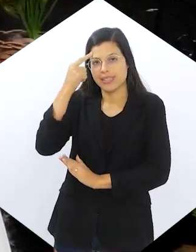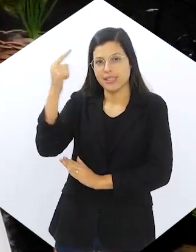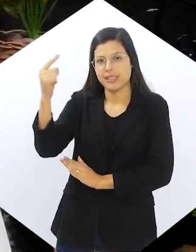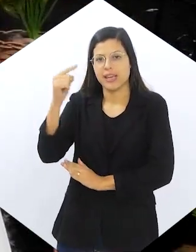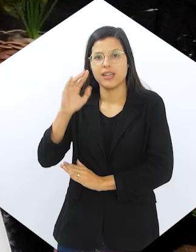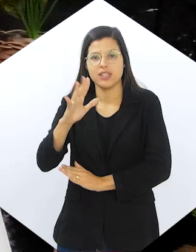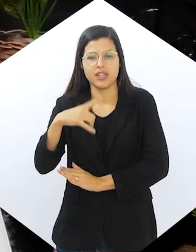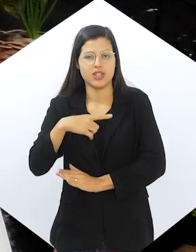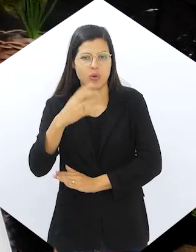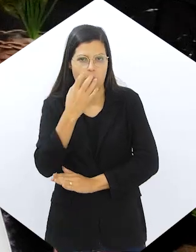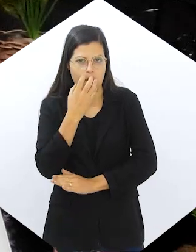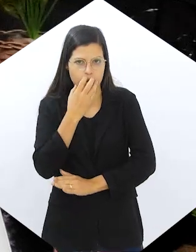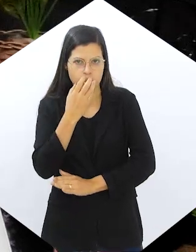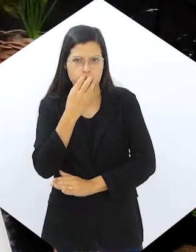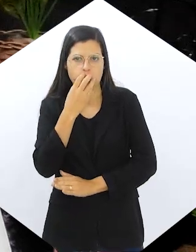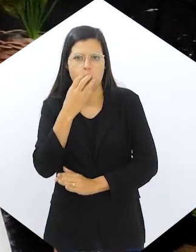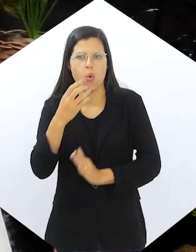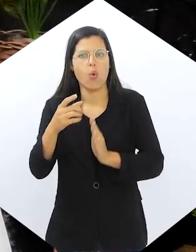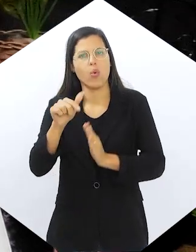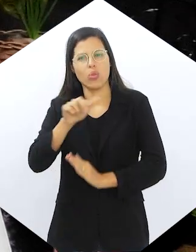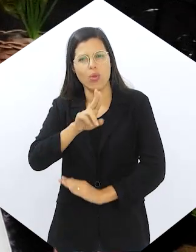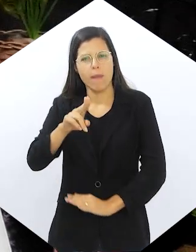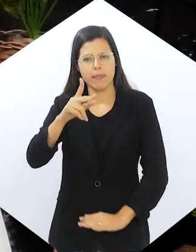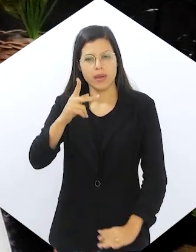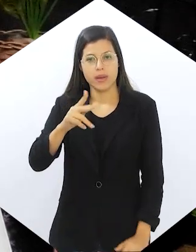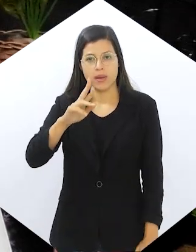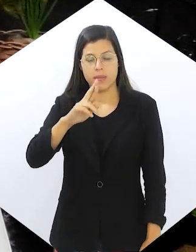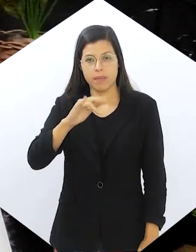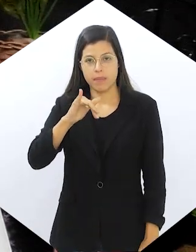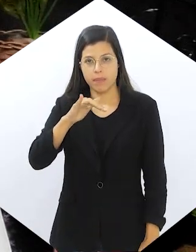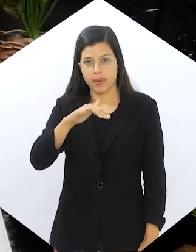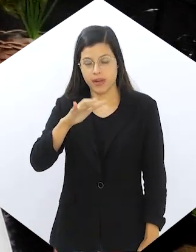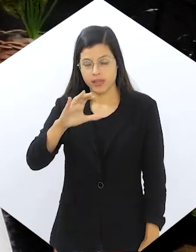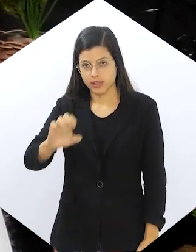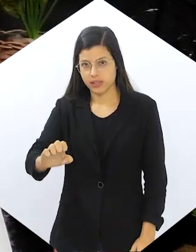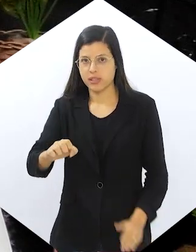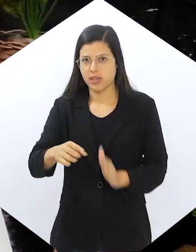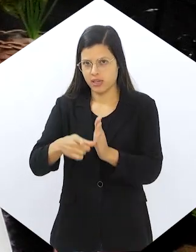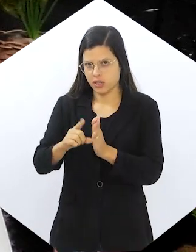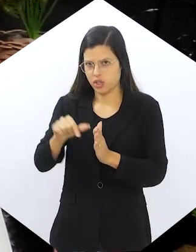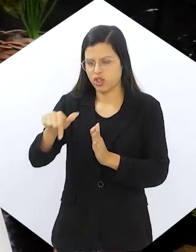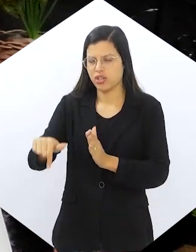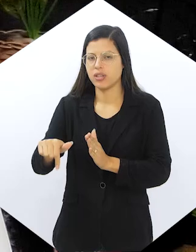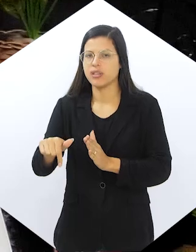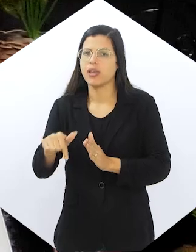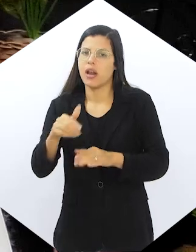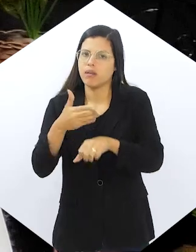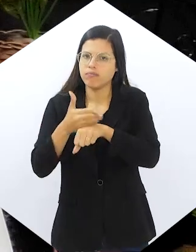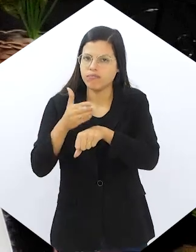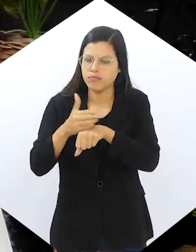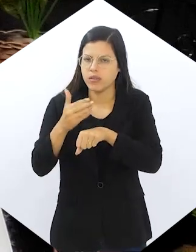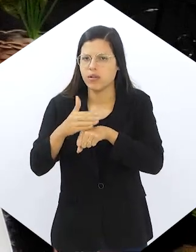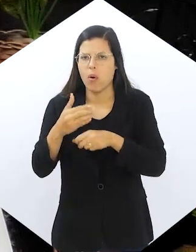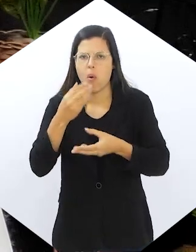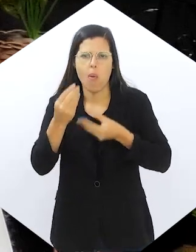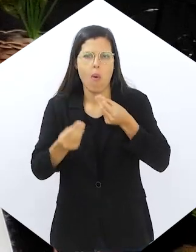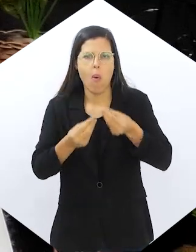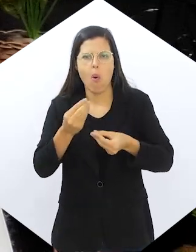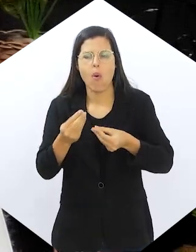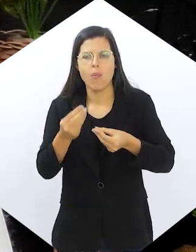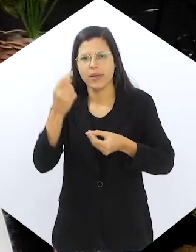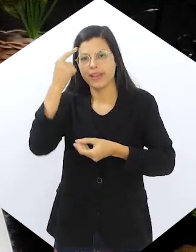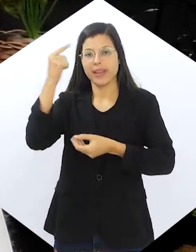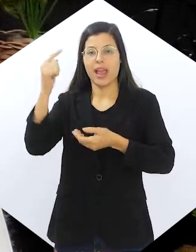Você já tinha um cachorro que era o Prince antes do Rudá, e ele era um cachorro sem treinamento, né? Como surgiu essa ideia de